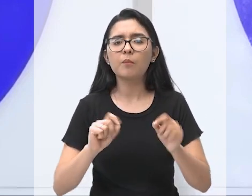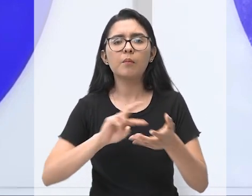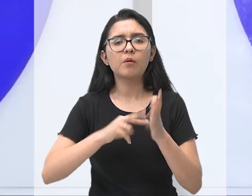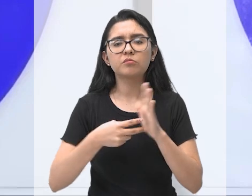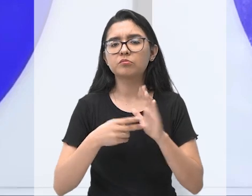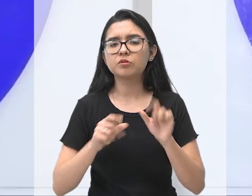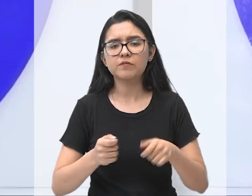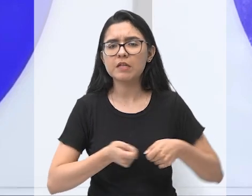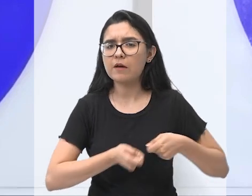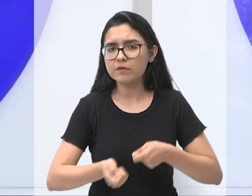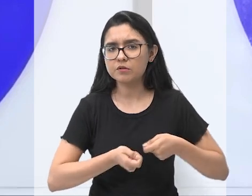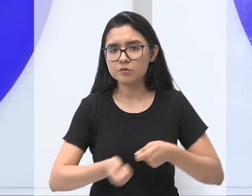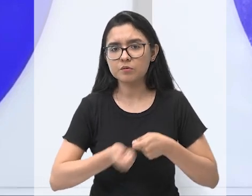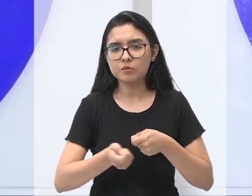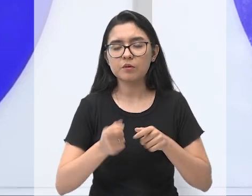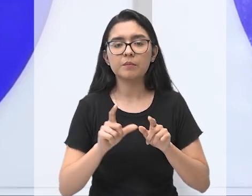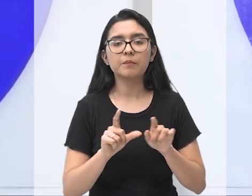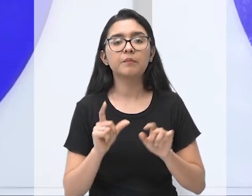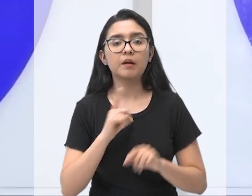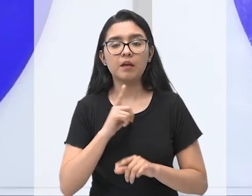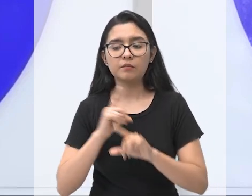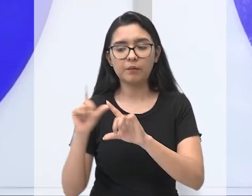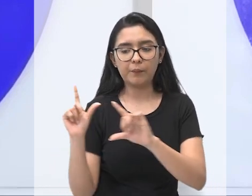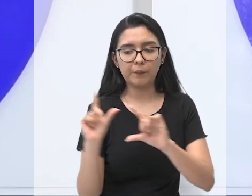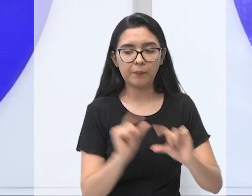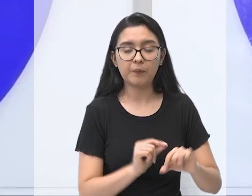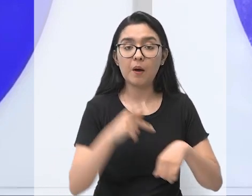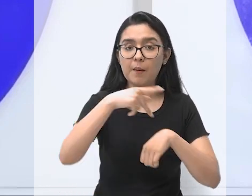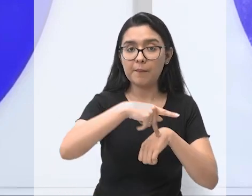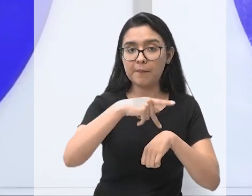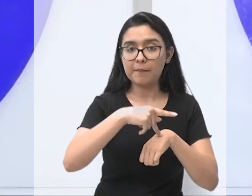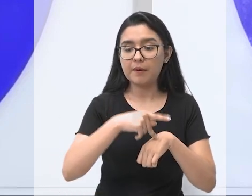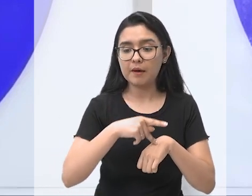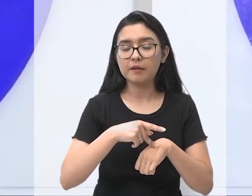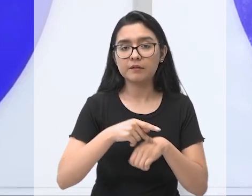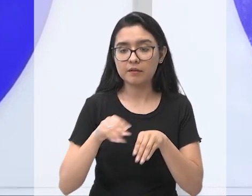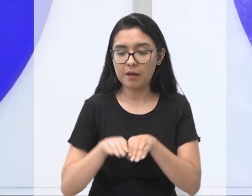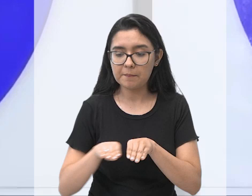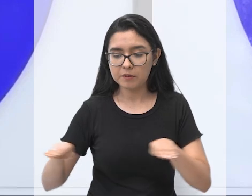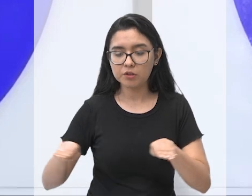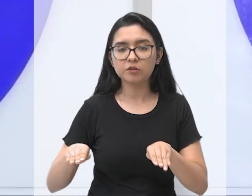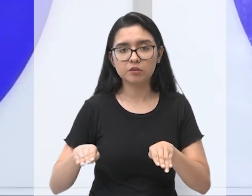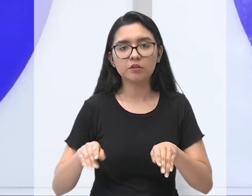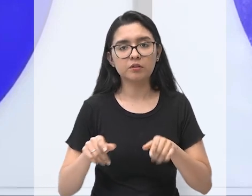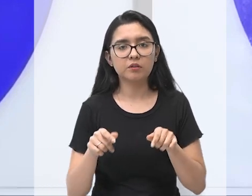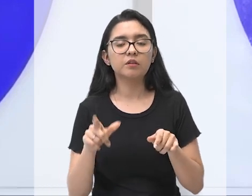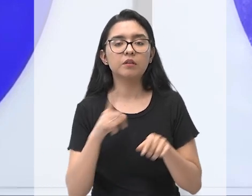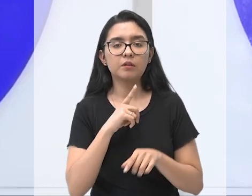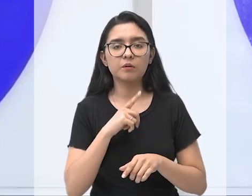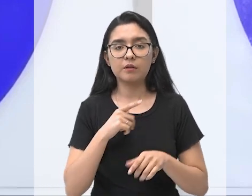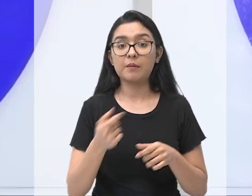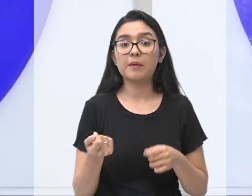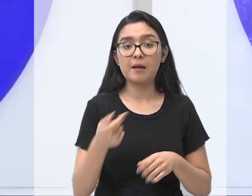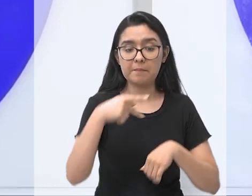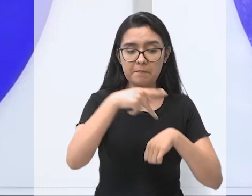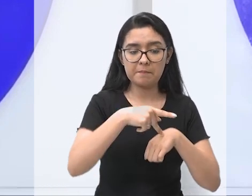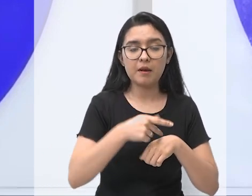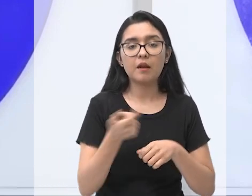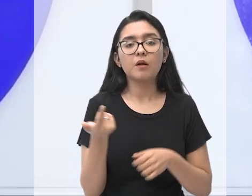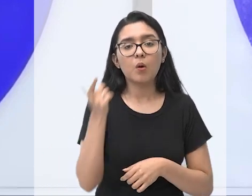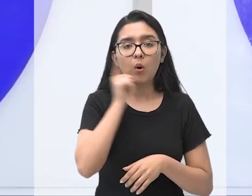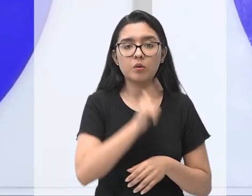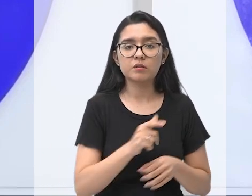de boliche. Observem que nós precisamos ter o quê? Primeiramente, uma pista, como vocês estão vendo aí. E lá no